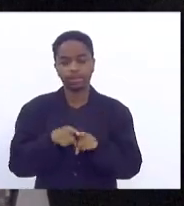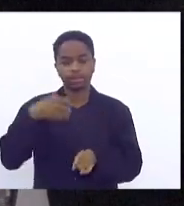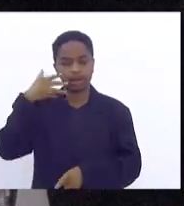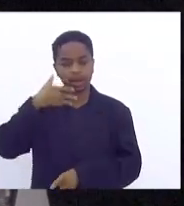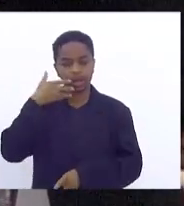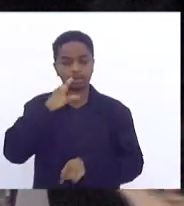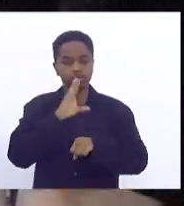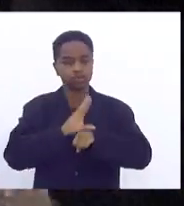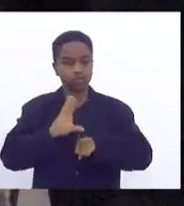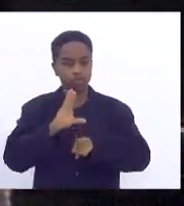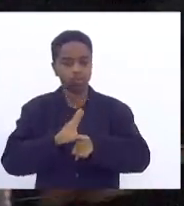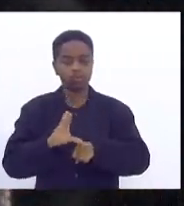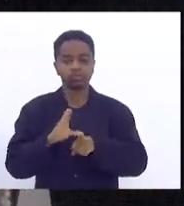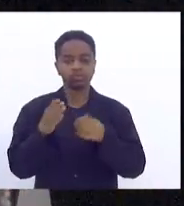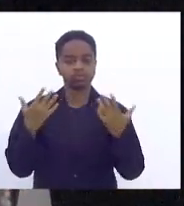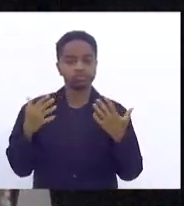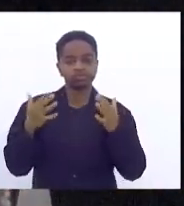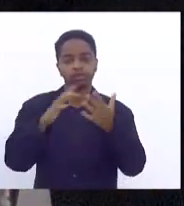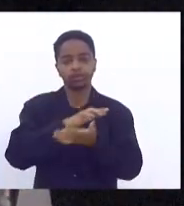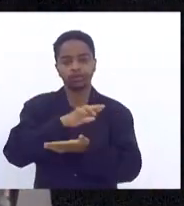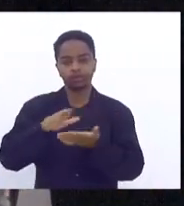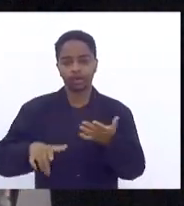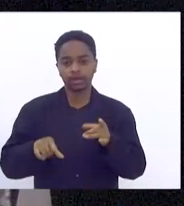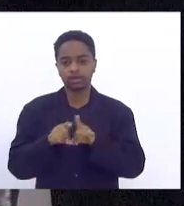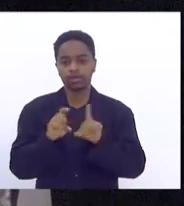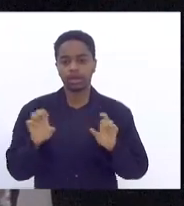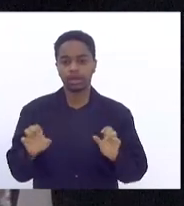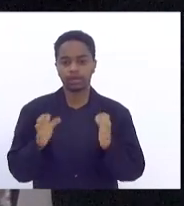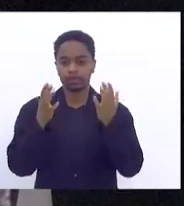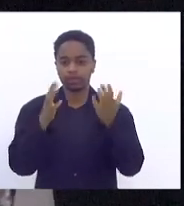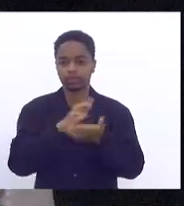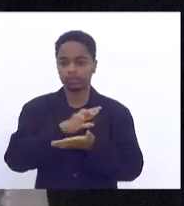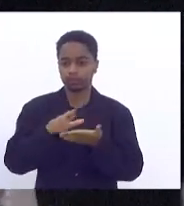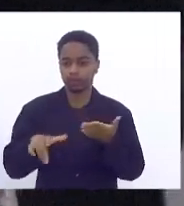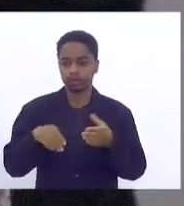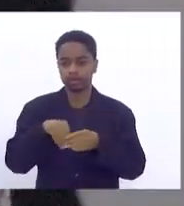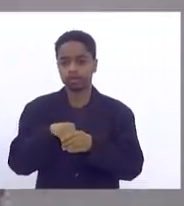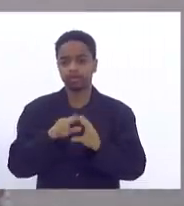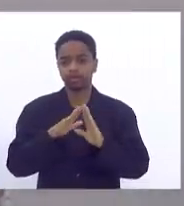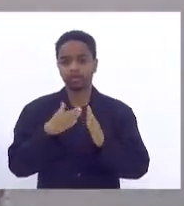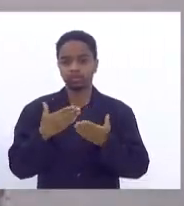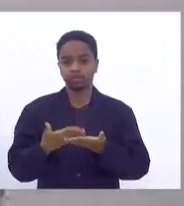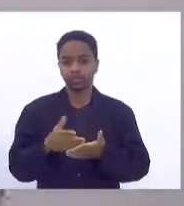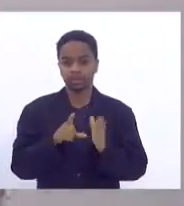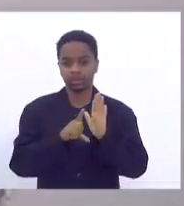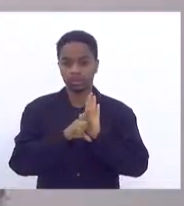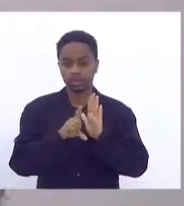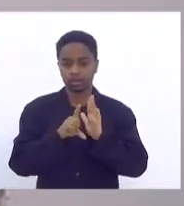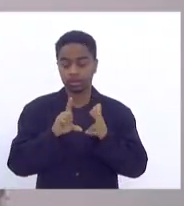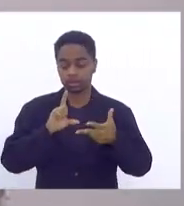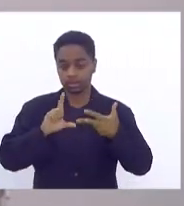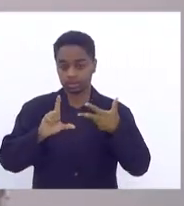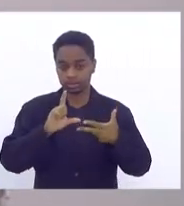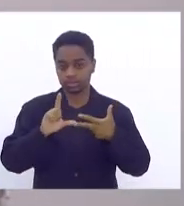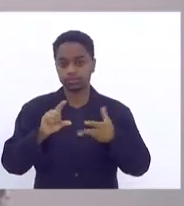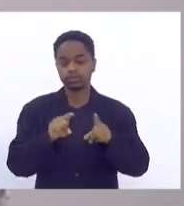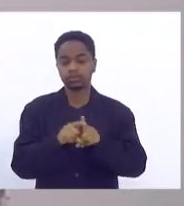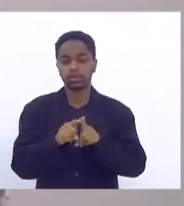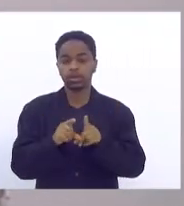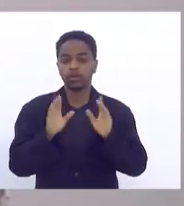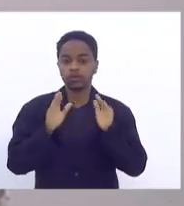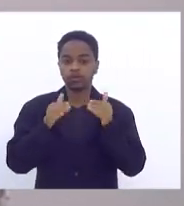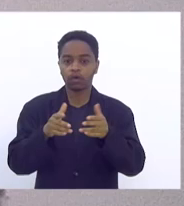cerimônias na e e eventos na na escola do Legislativo no fórum permanente